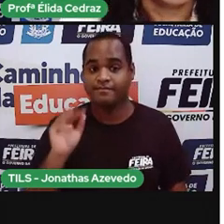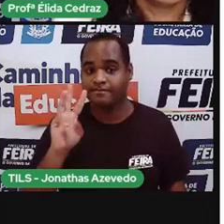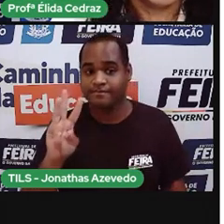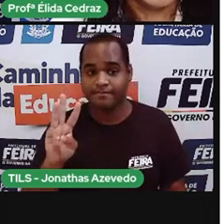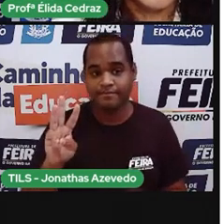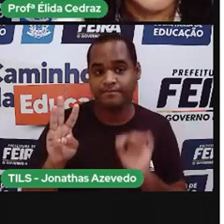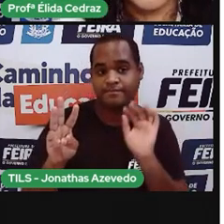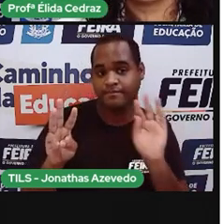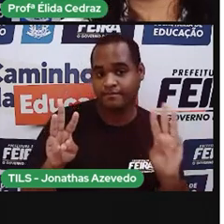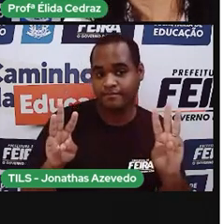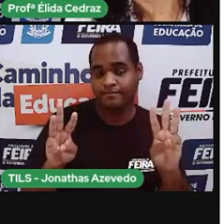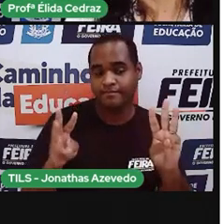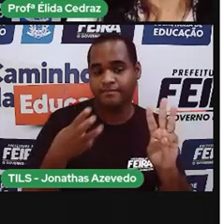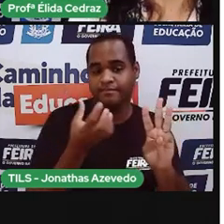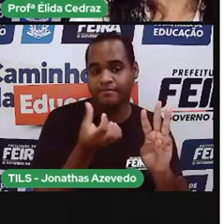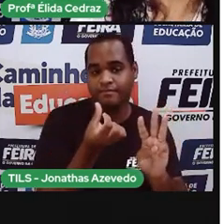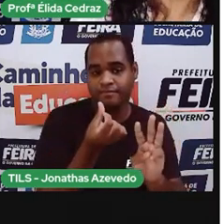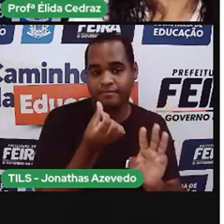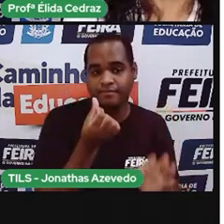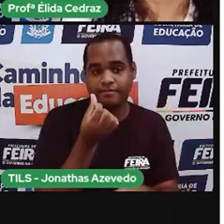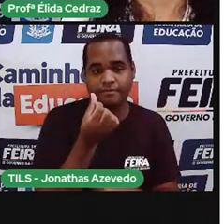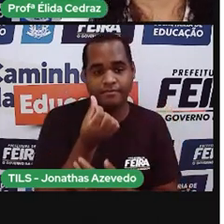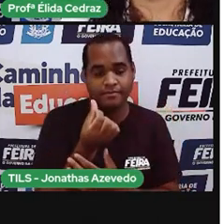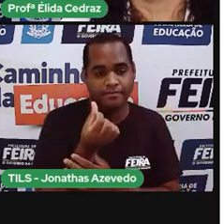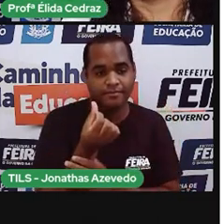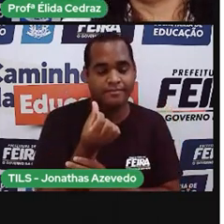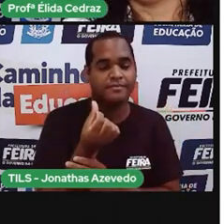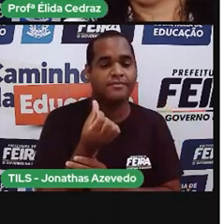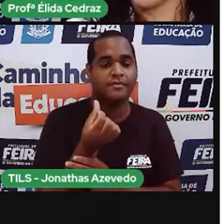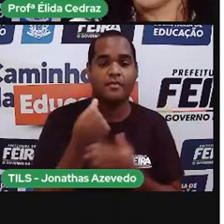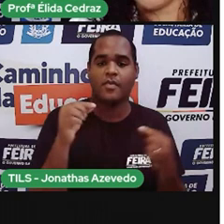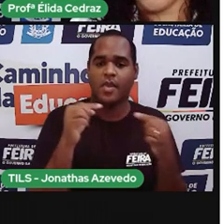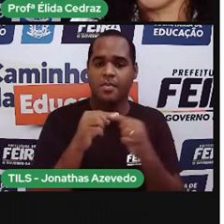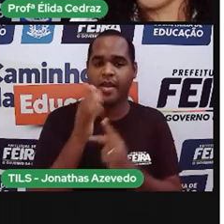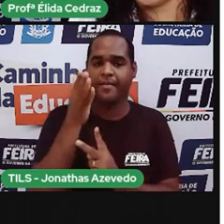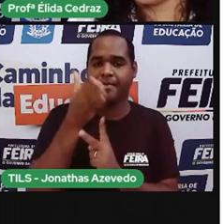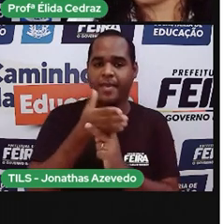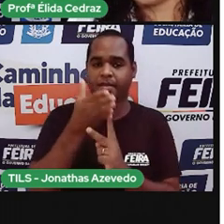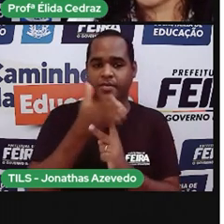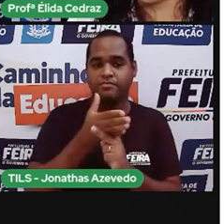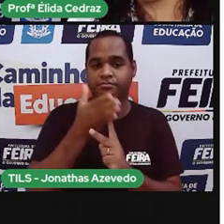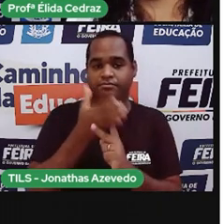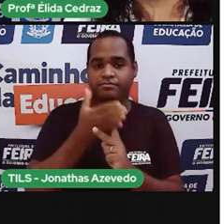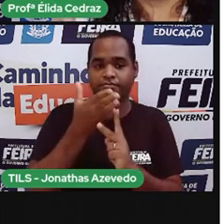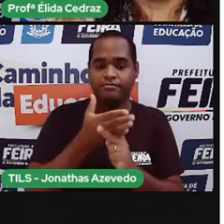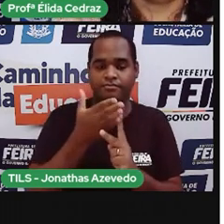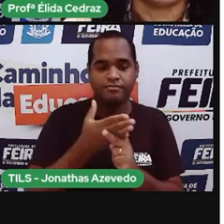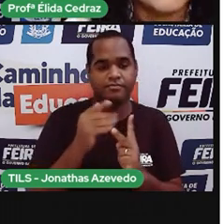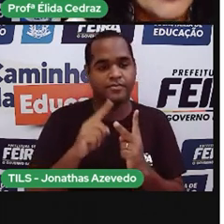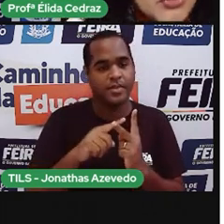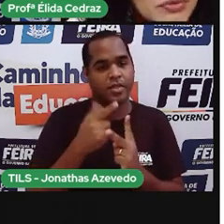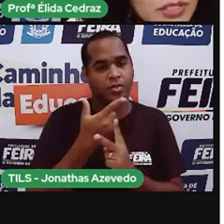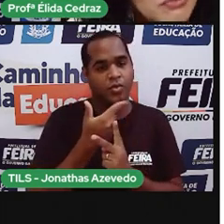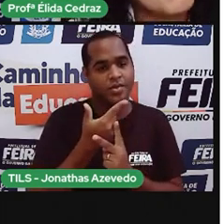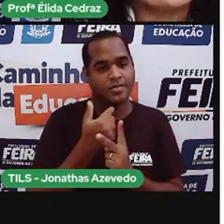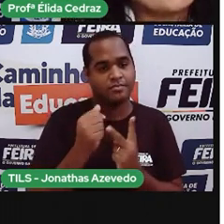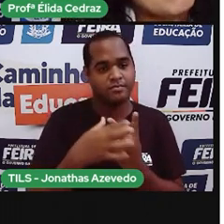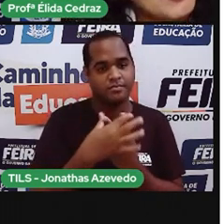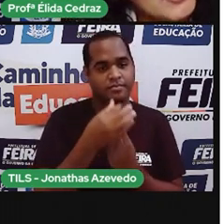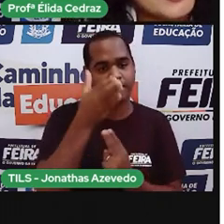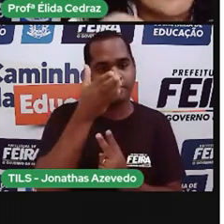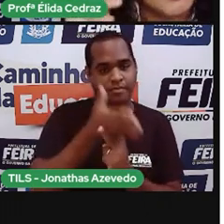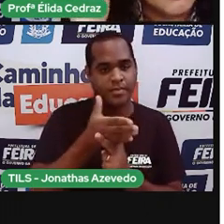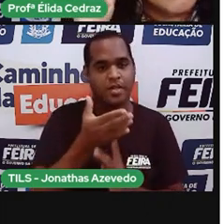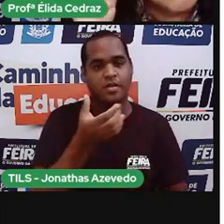3, 6. Meia dúzia é a metade de uma dúzia. Agora, quando você for